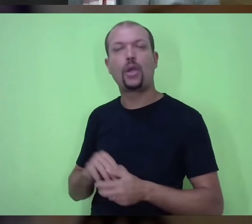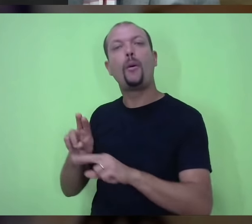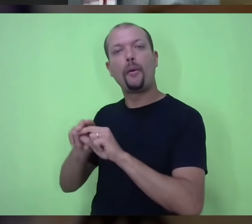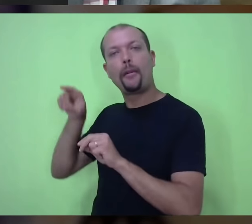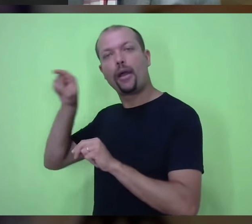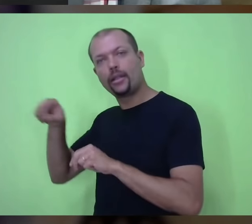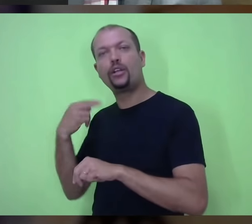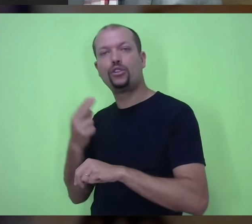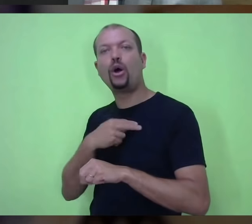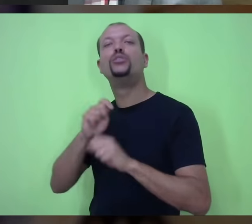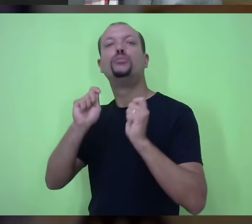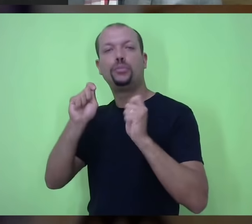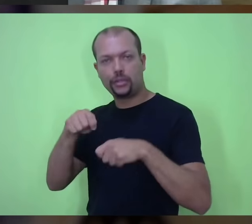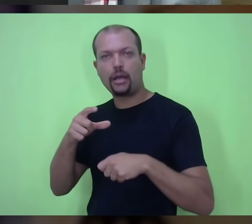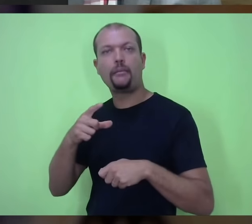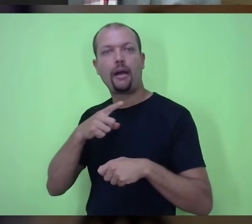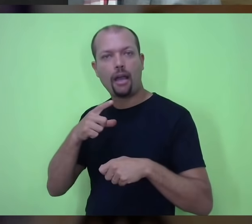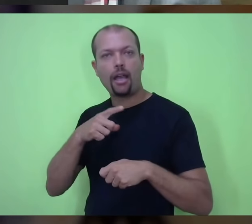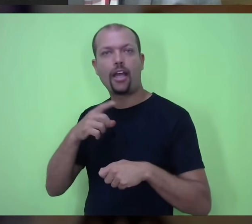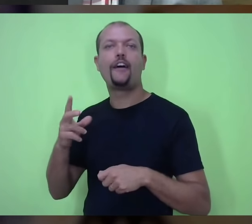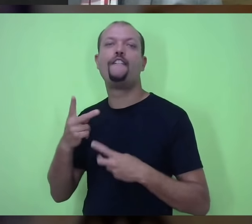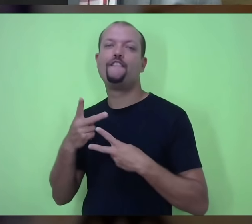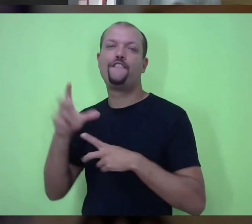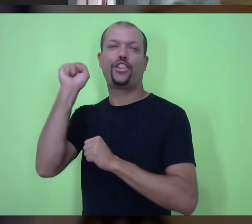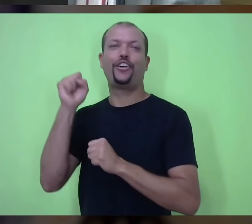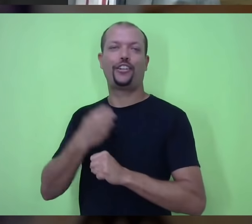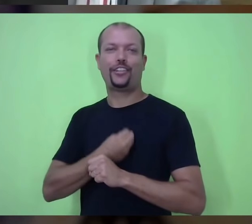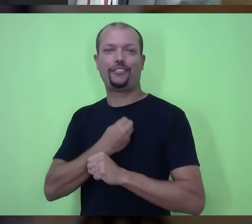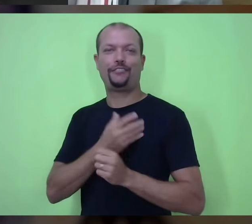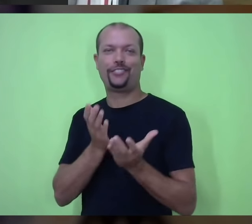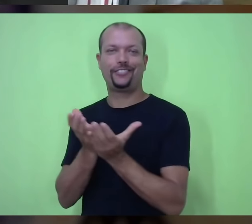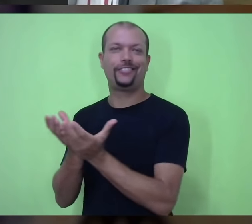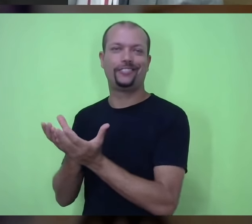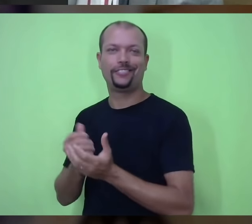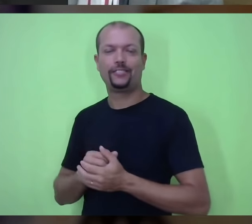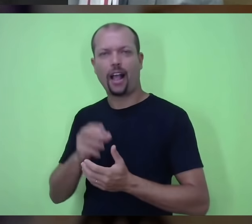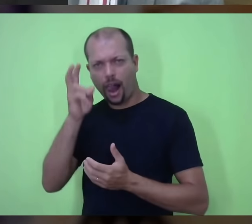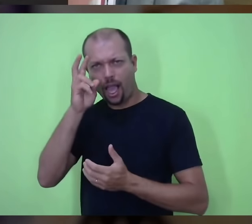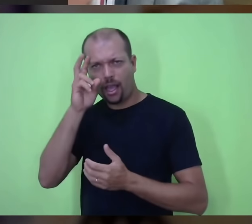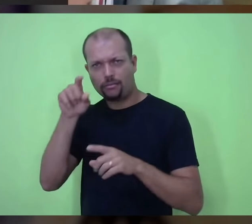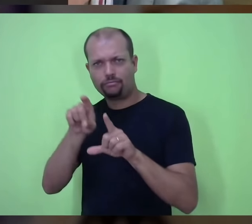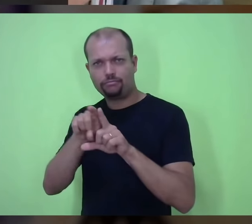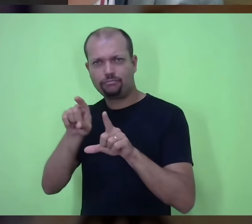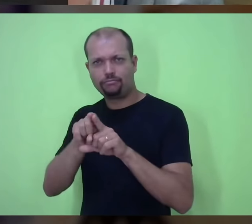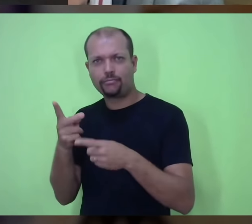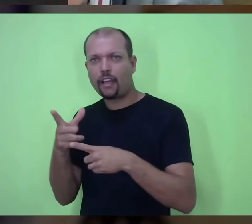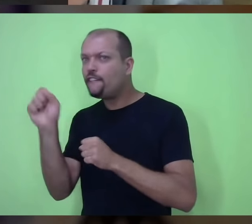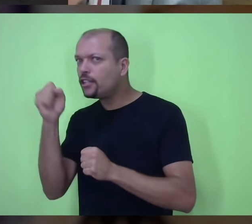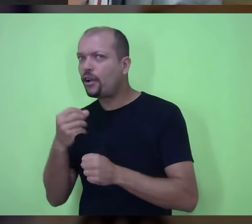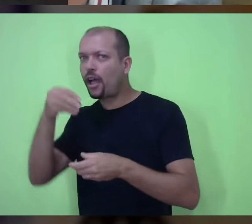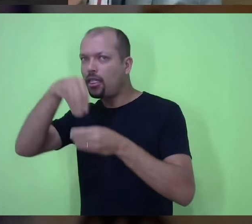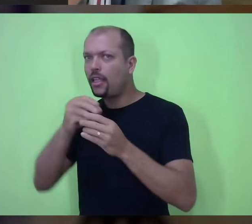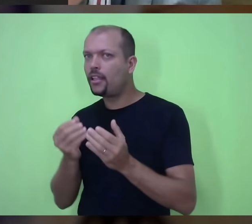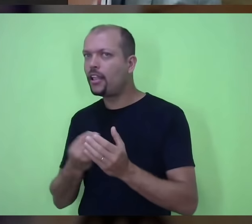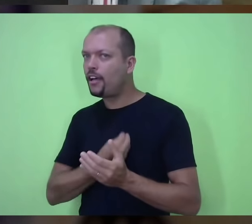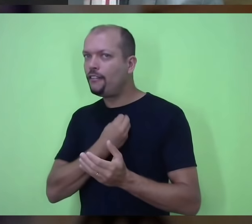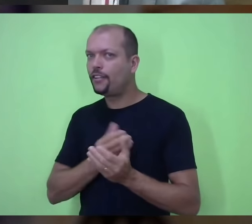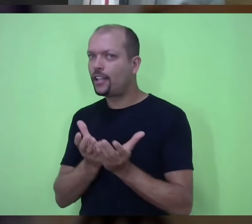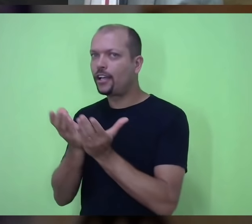através dele que nós podemos obter vitória na vida cristã. E lembrando que vitória na vida